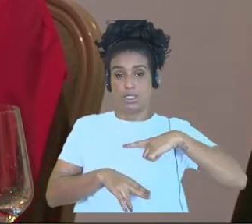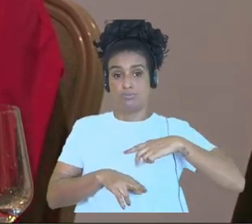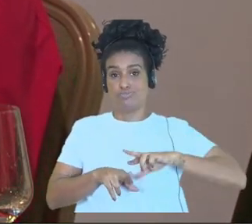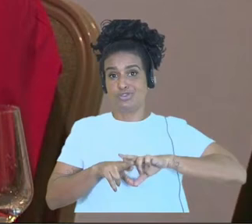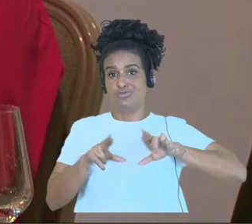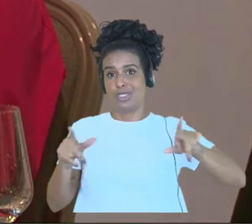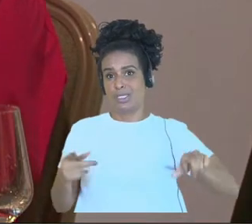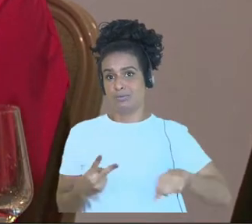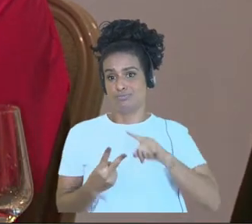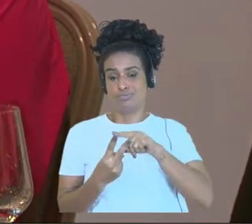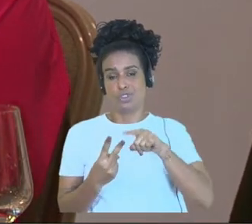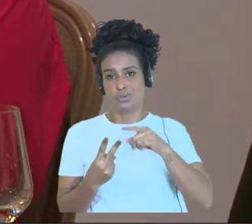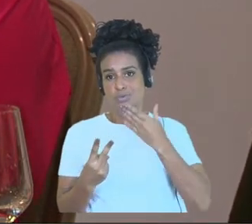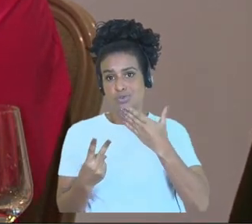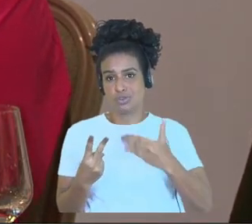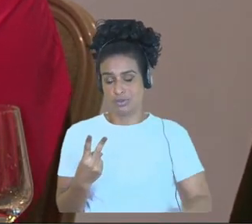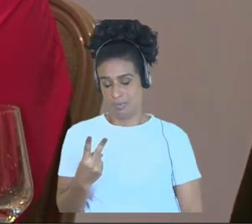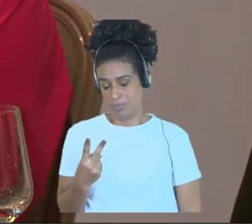diferentes,